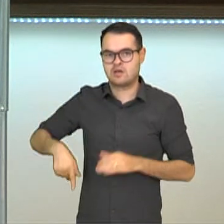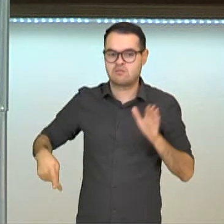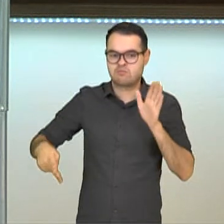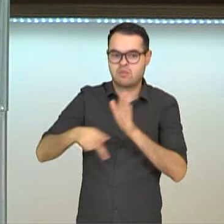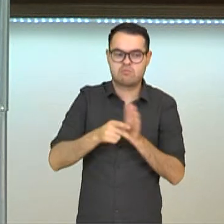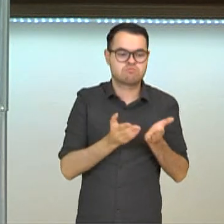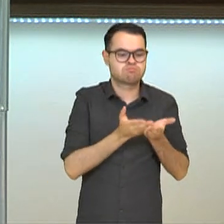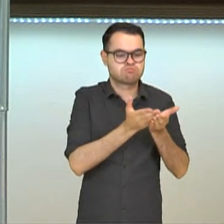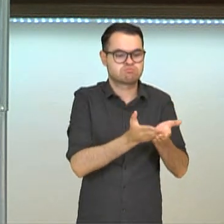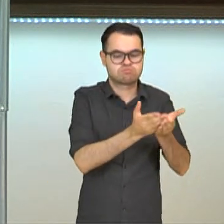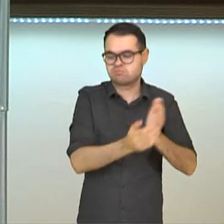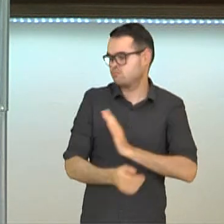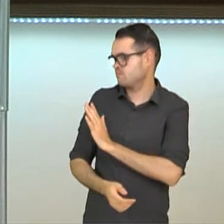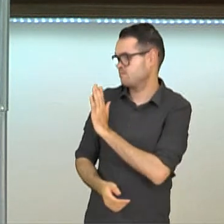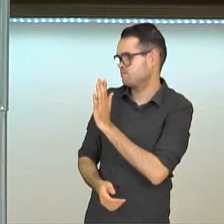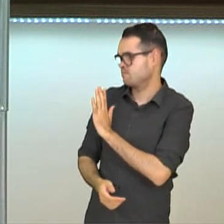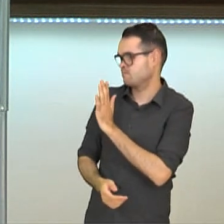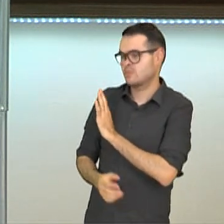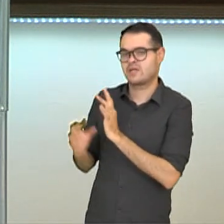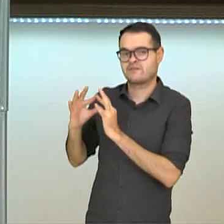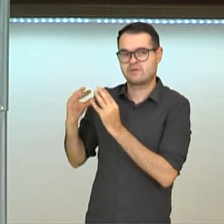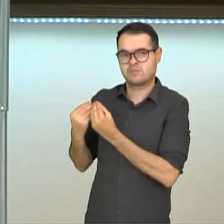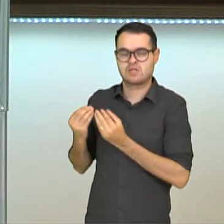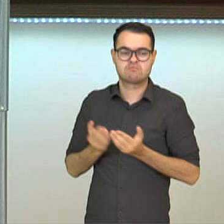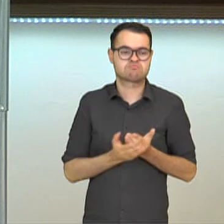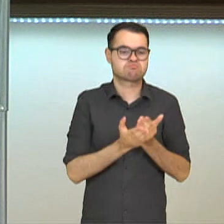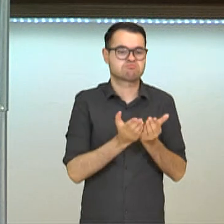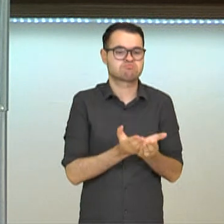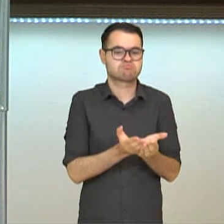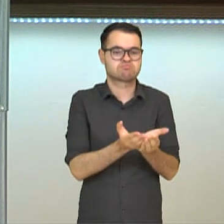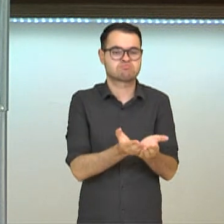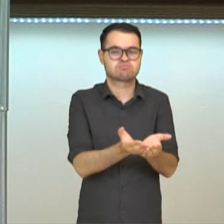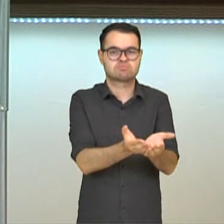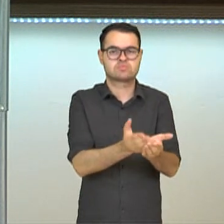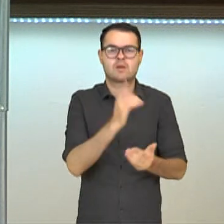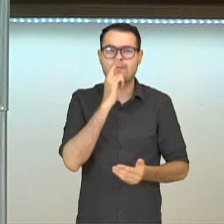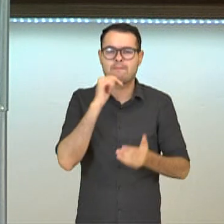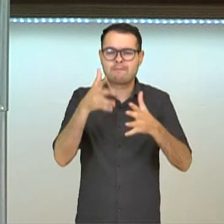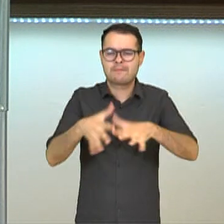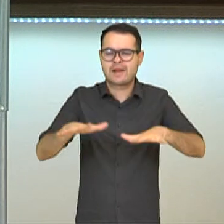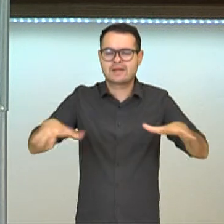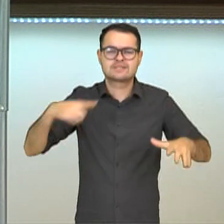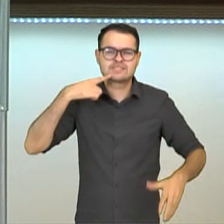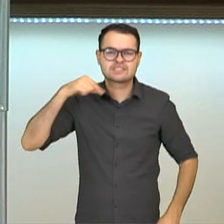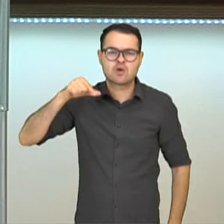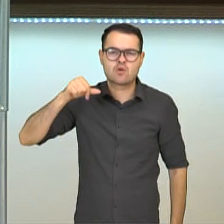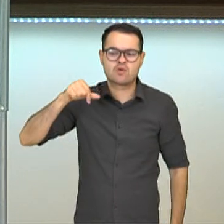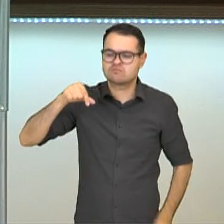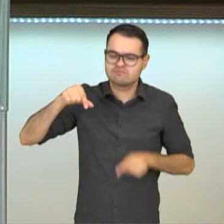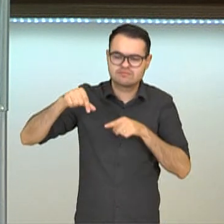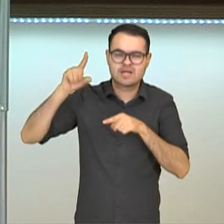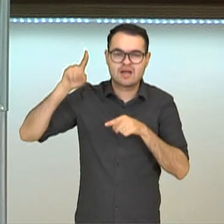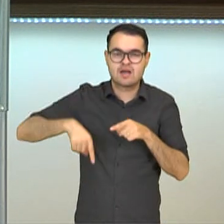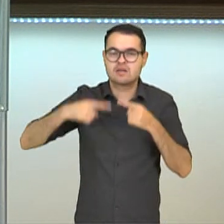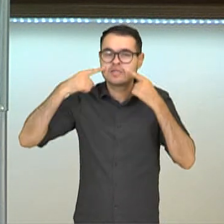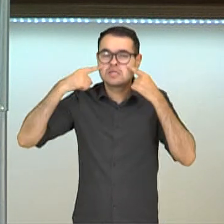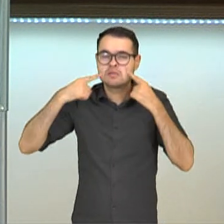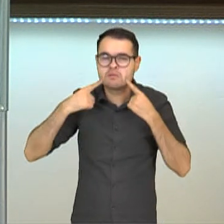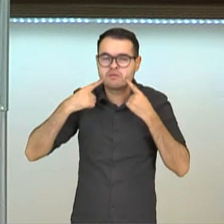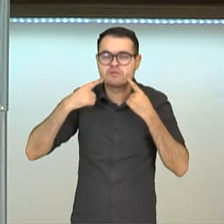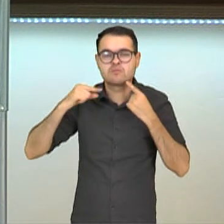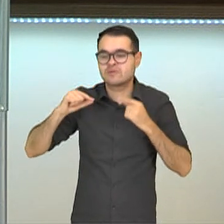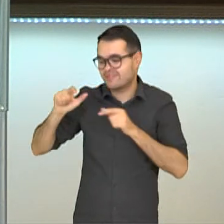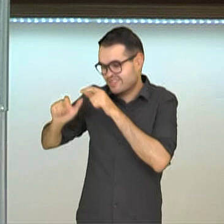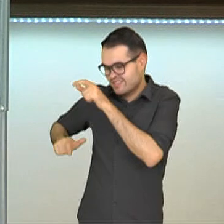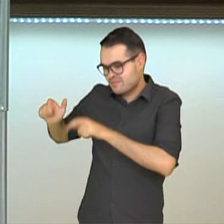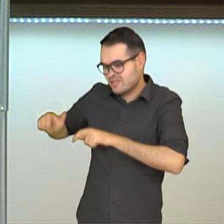os mares e deixavam as suas famílias. Por isso que ele diz, ó mar salgado, quanto do teu sal são lágrimas de Portugal, lágrima das